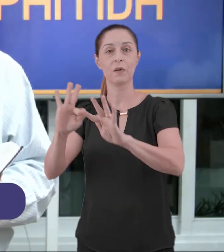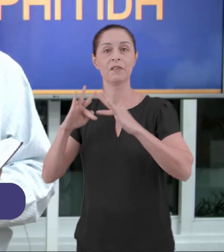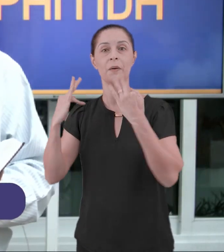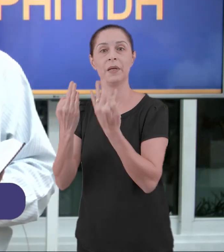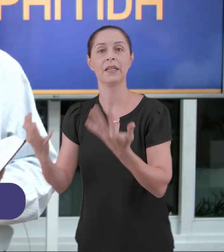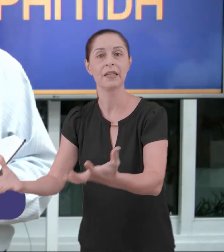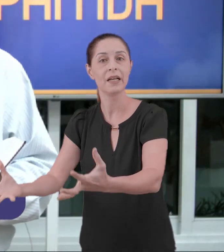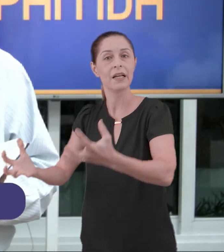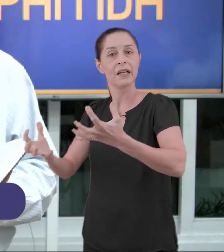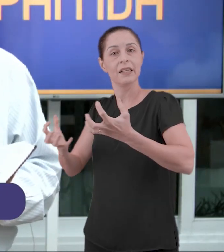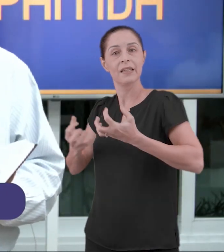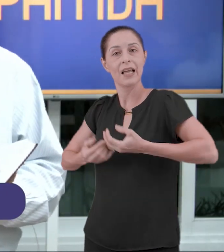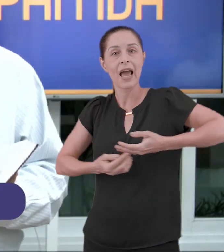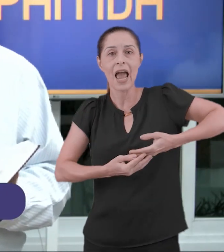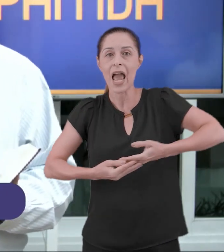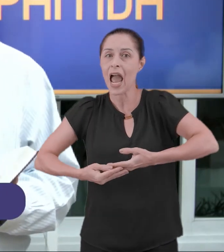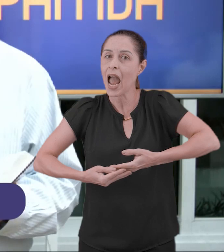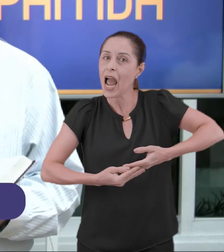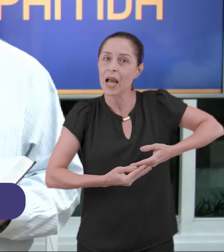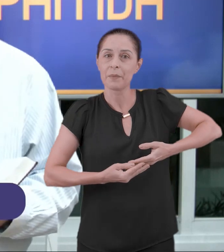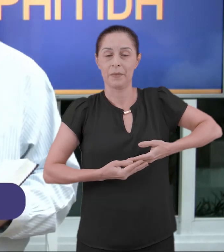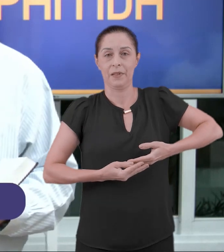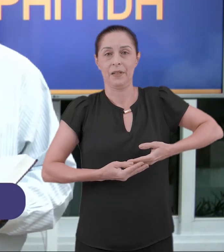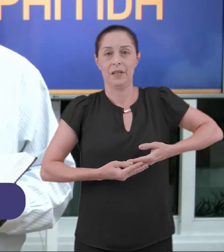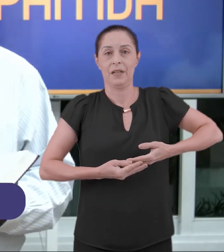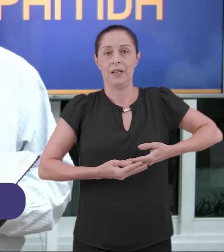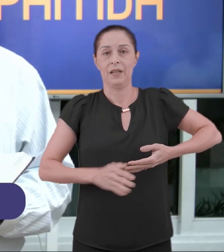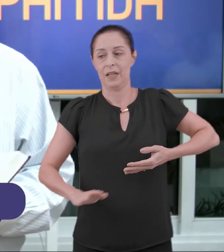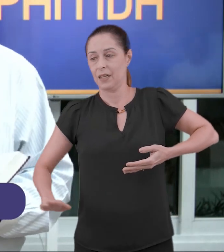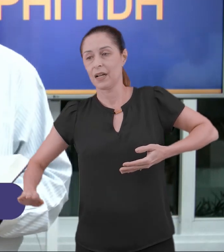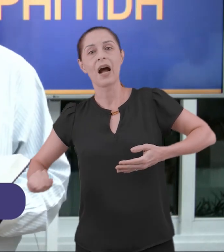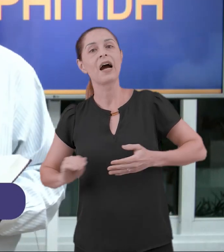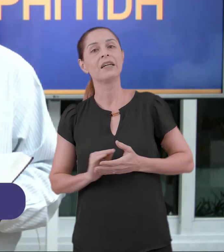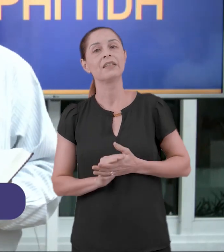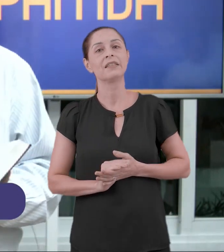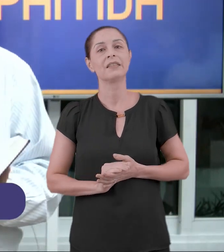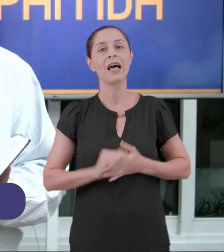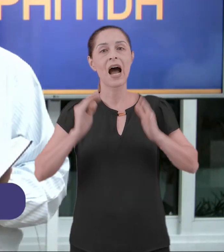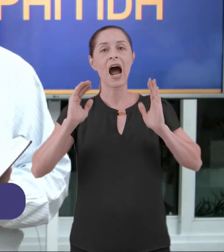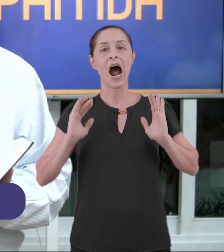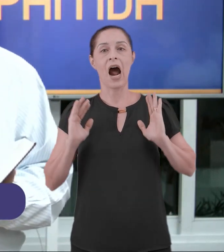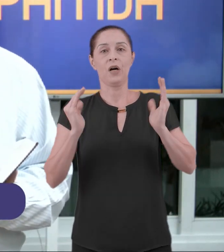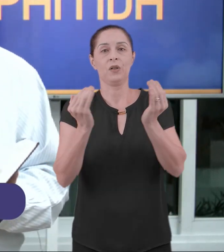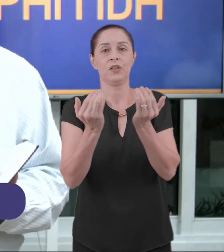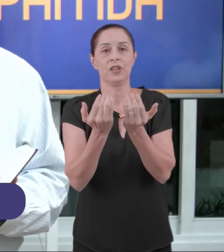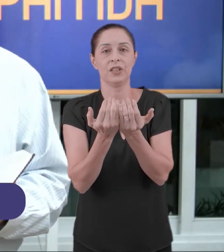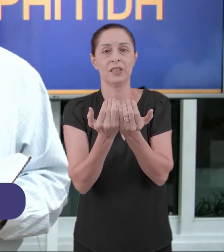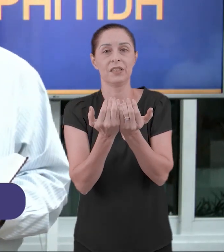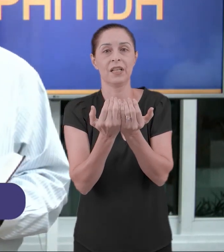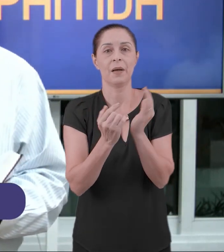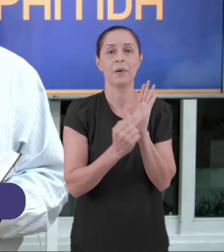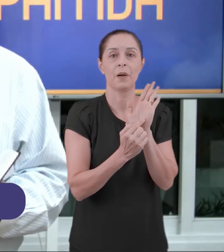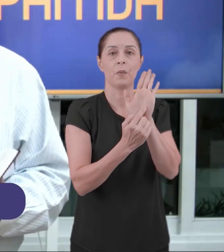esse, precisa entender que tudo aquilo que está acontecendo ali vai promover a glória de Deus.